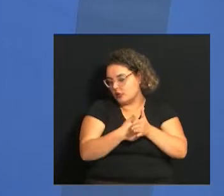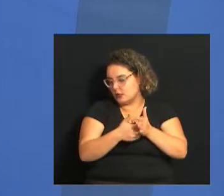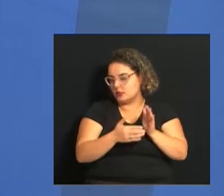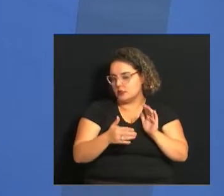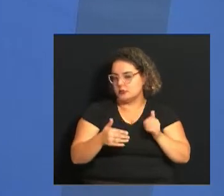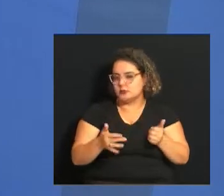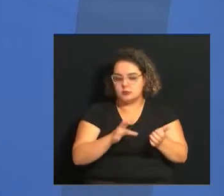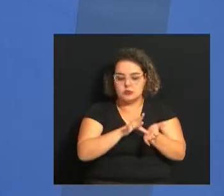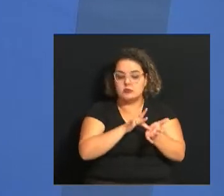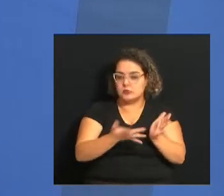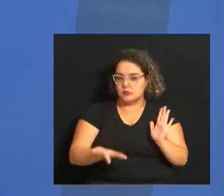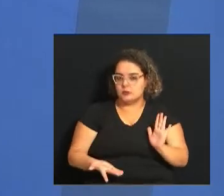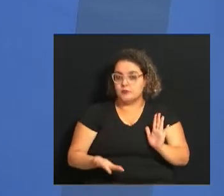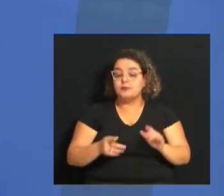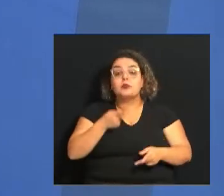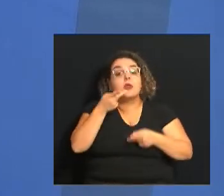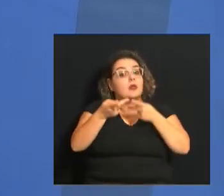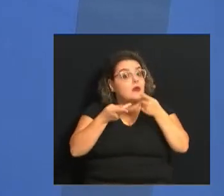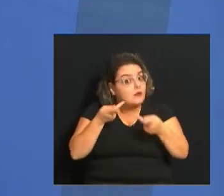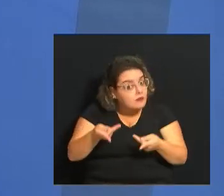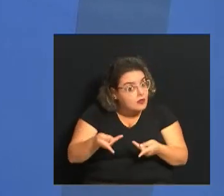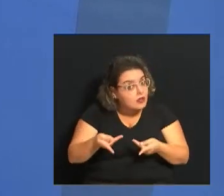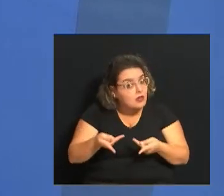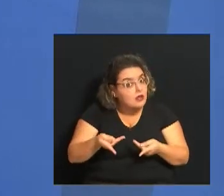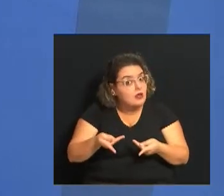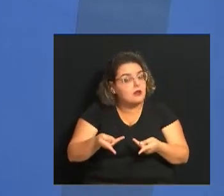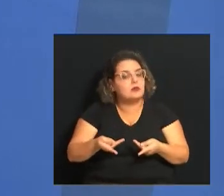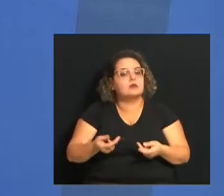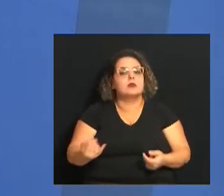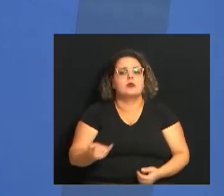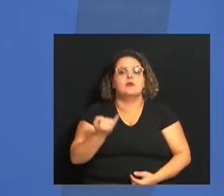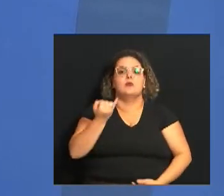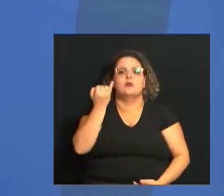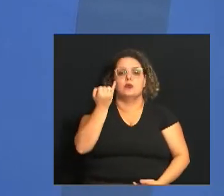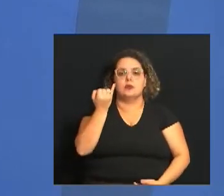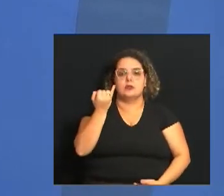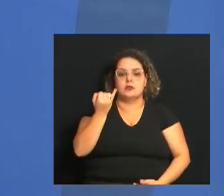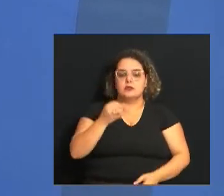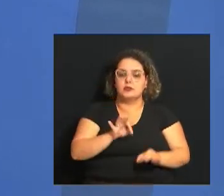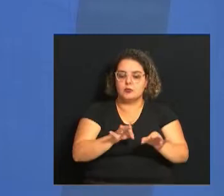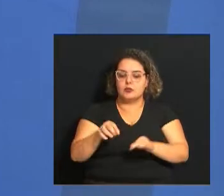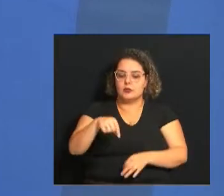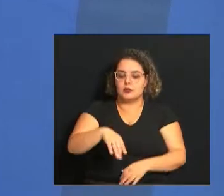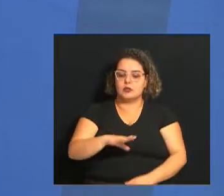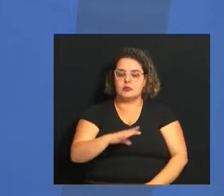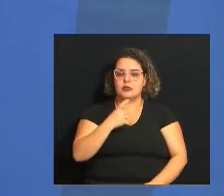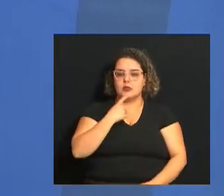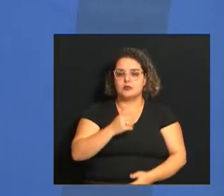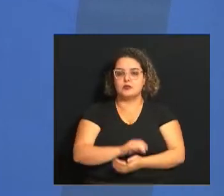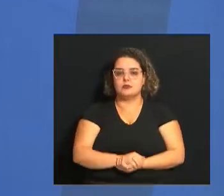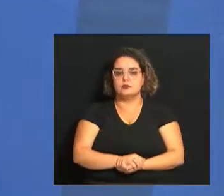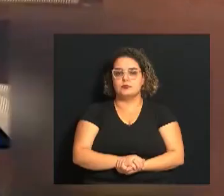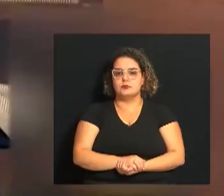vereadores falaram da importância do programa a ser implantado aqui na cidade.